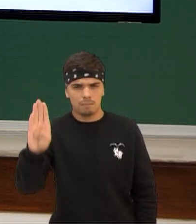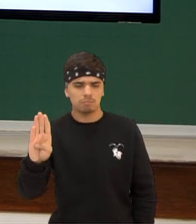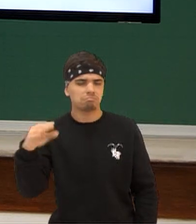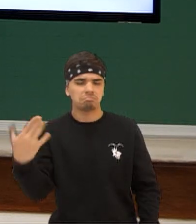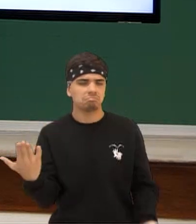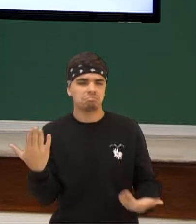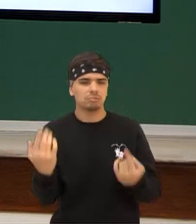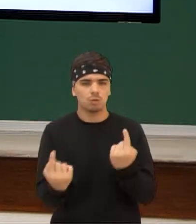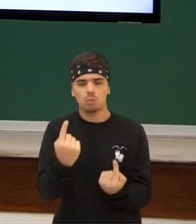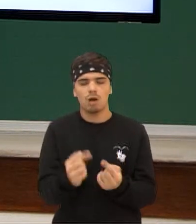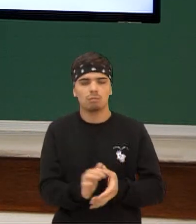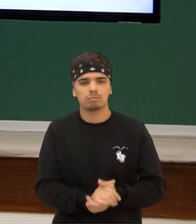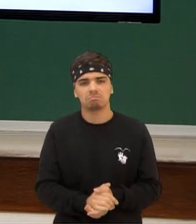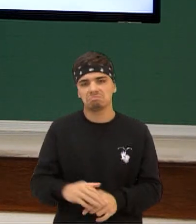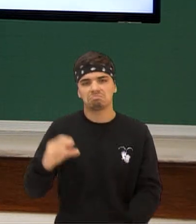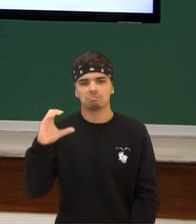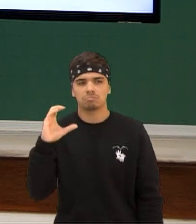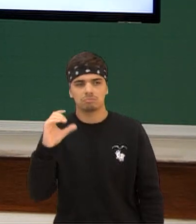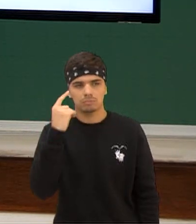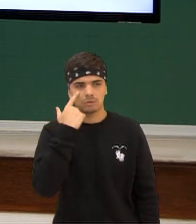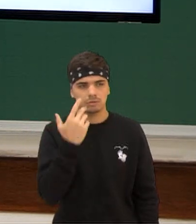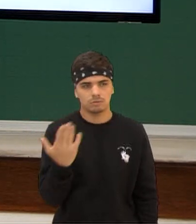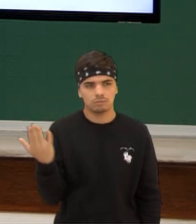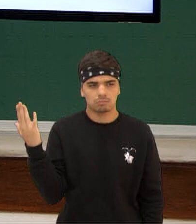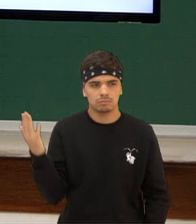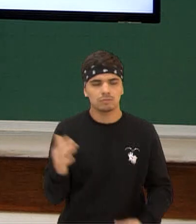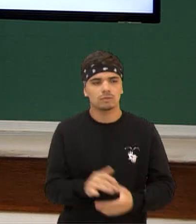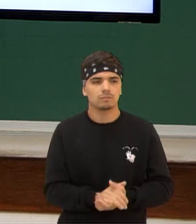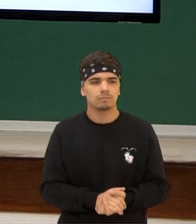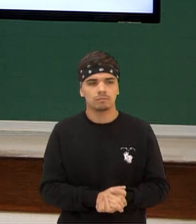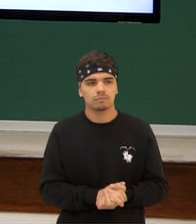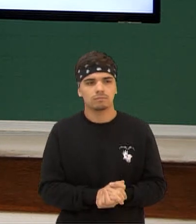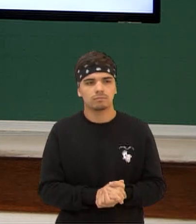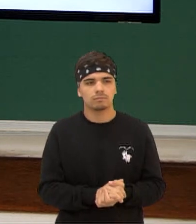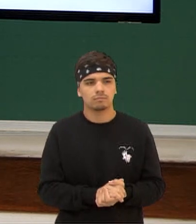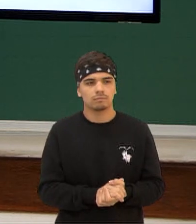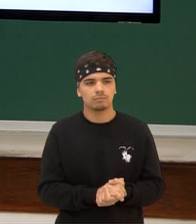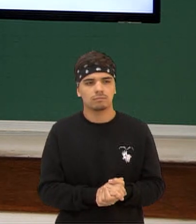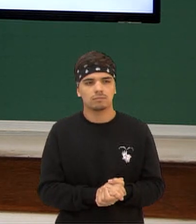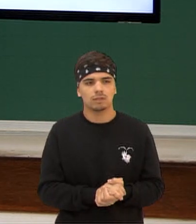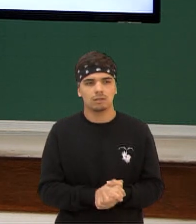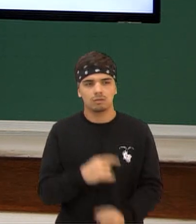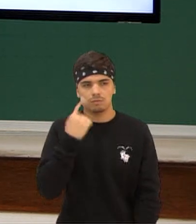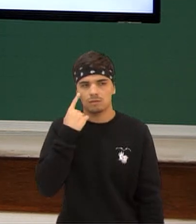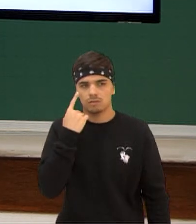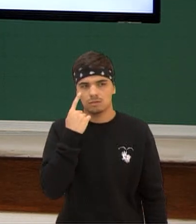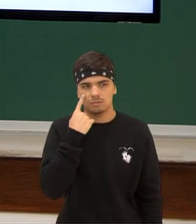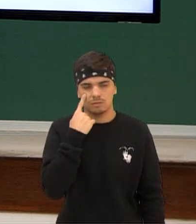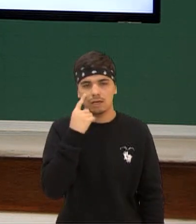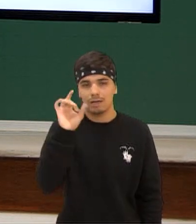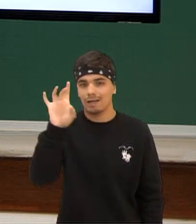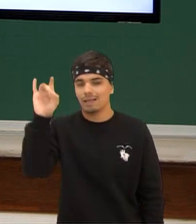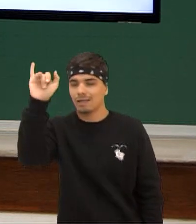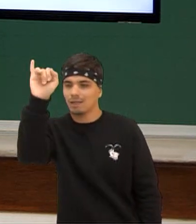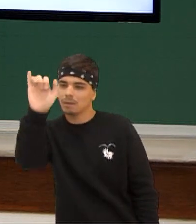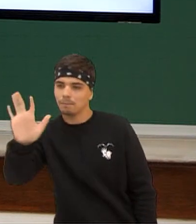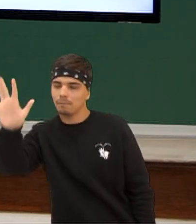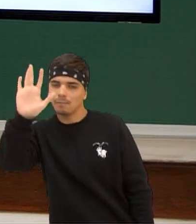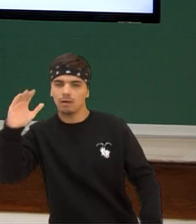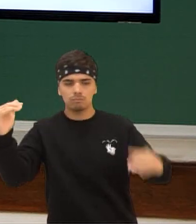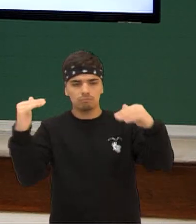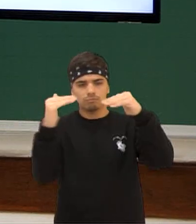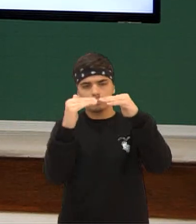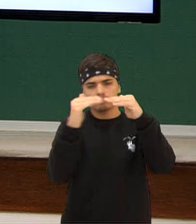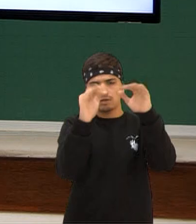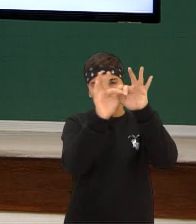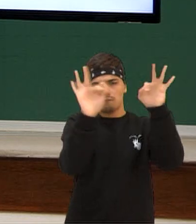play soccer será que é ser Play ligue tá ou será que é de 10 você vai fazer isso então cada figura você